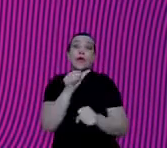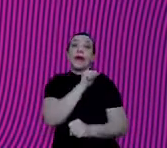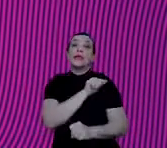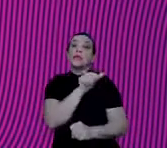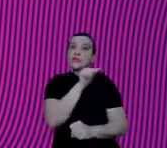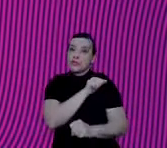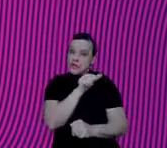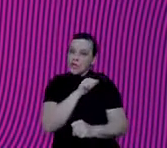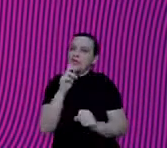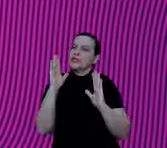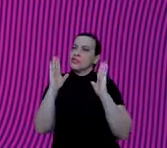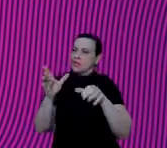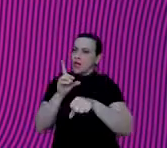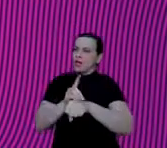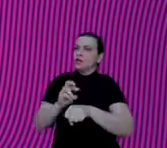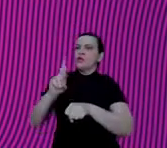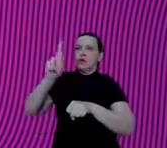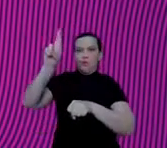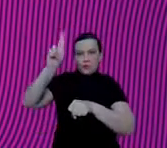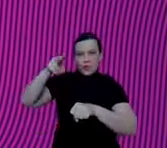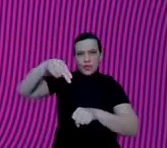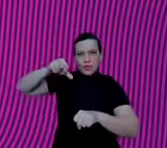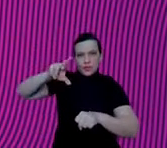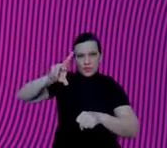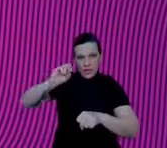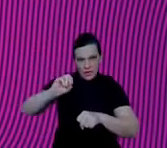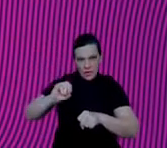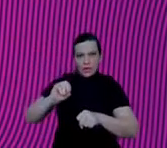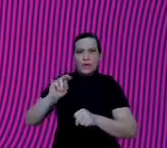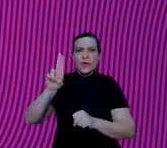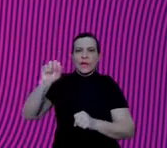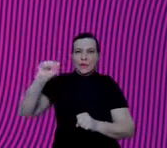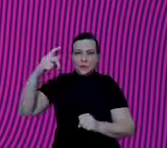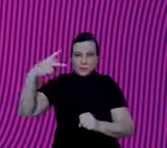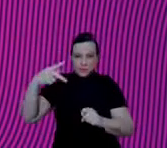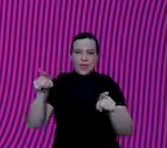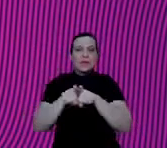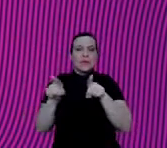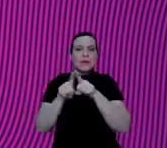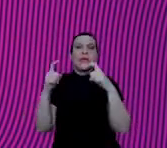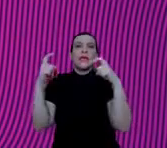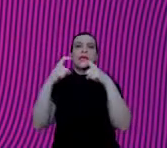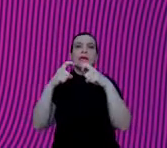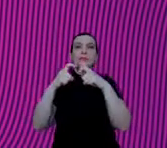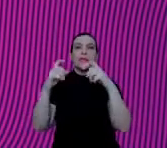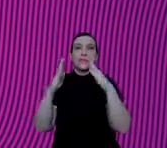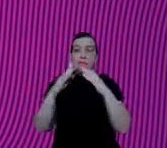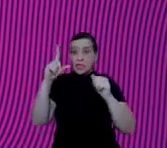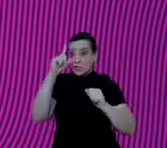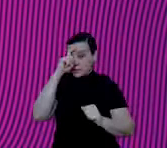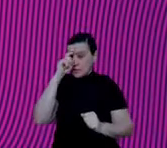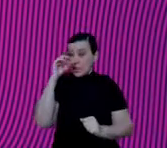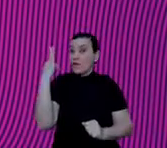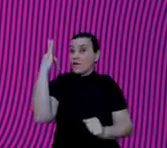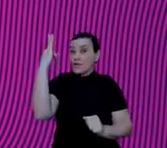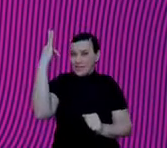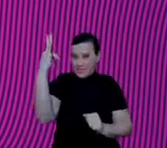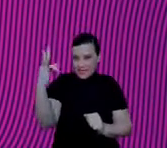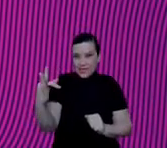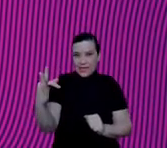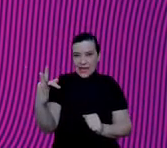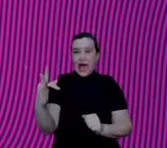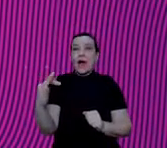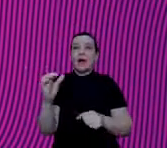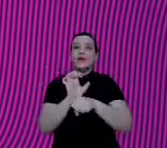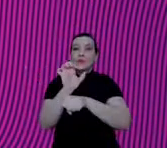doutorado em neurologia pela Universidade de São Paulo. Ela é médica no Hospital Federal dos Servidores do Estado do Rio de Janeiro,